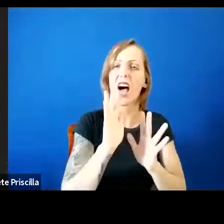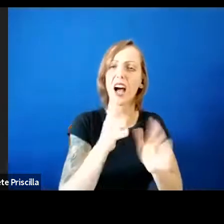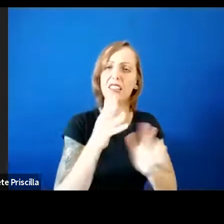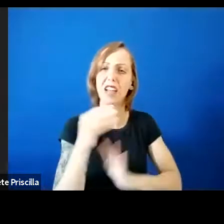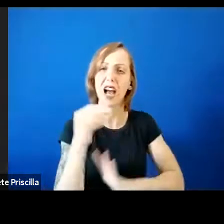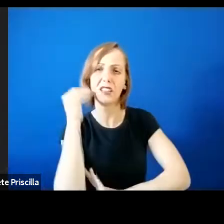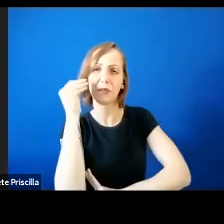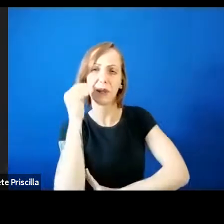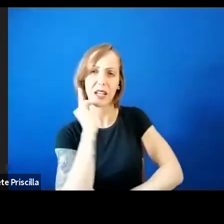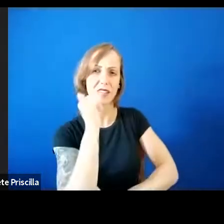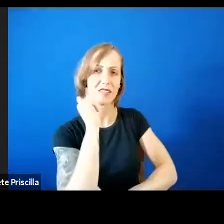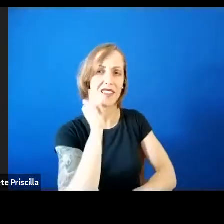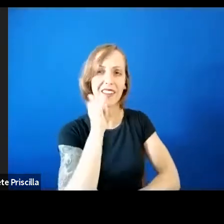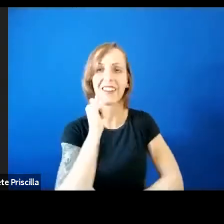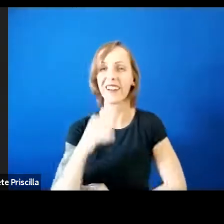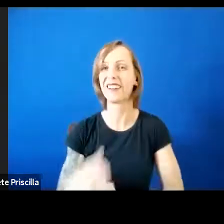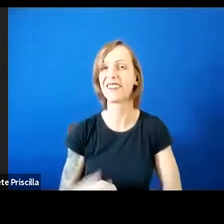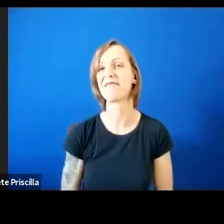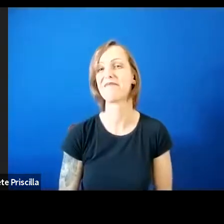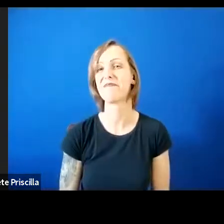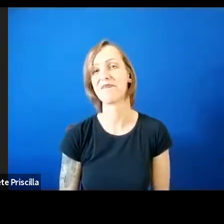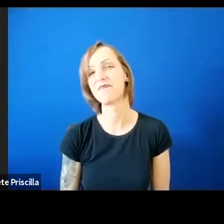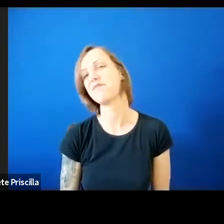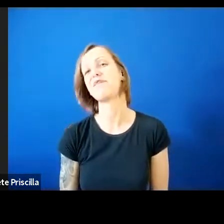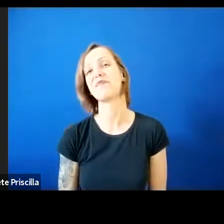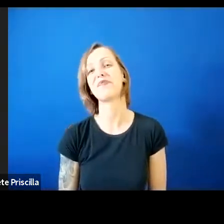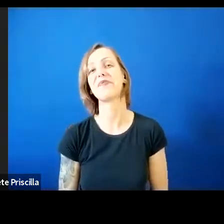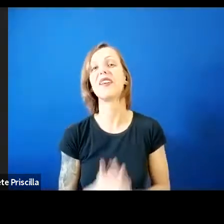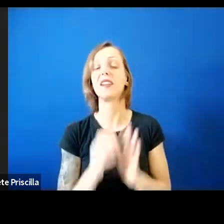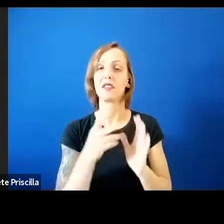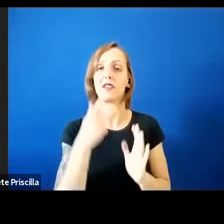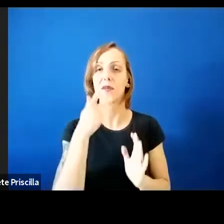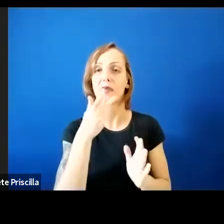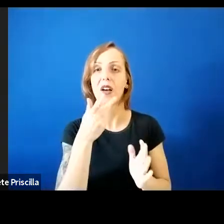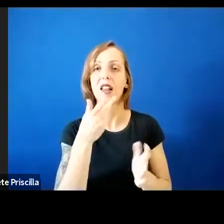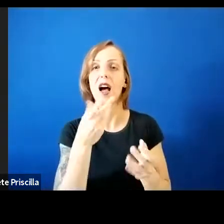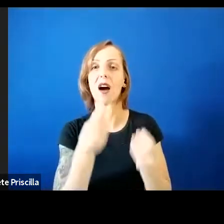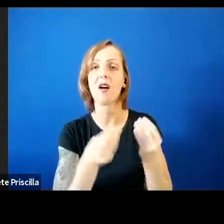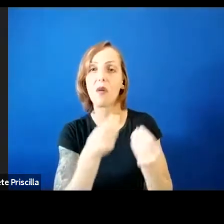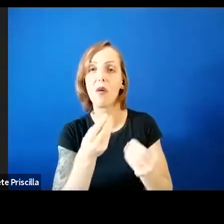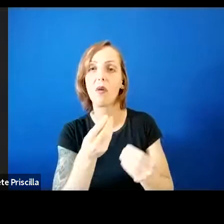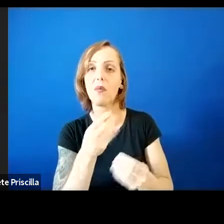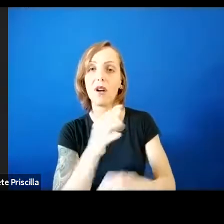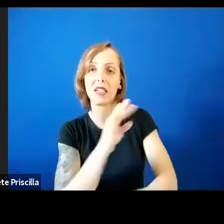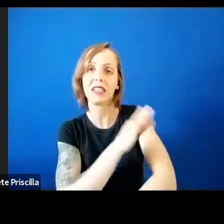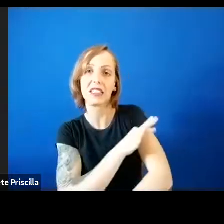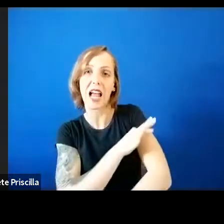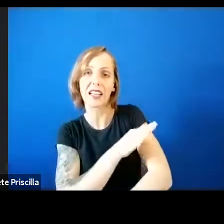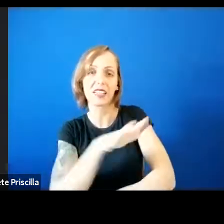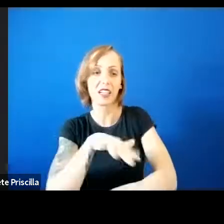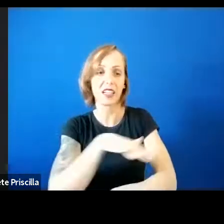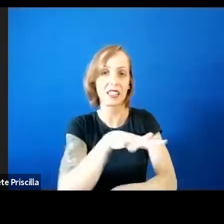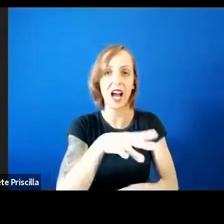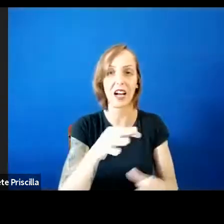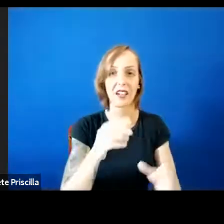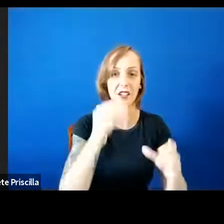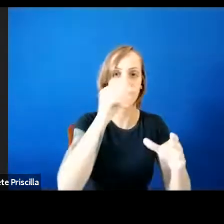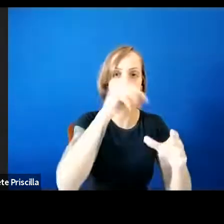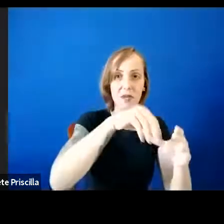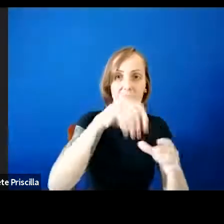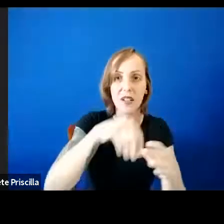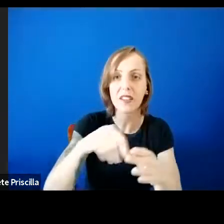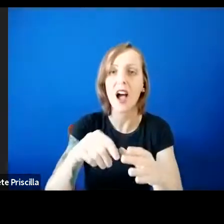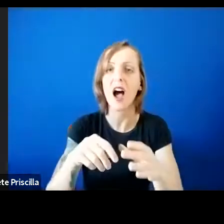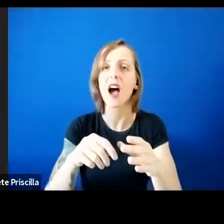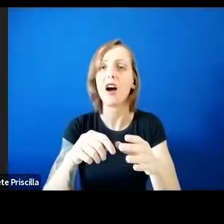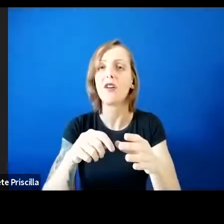colheram, tanto no sentido da técnica do cultivo, quanto do sentido do que é possível fazer,